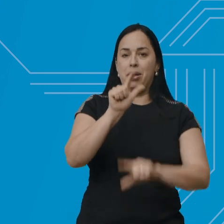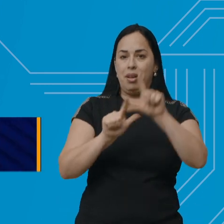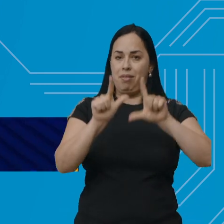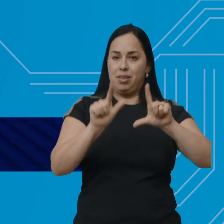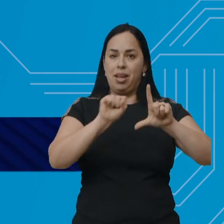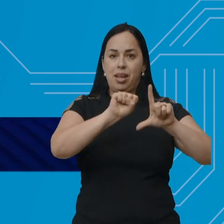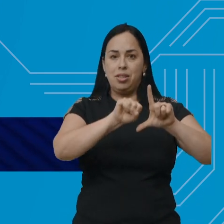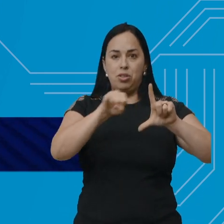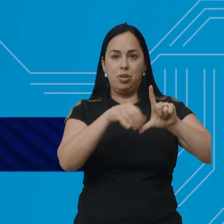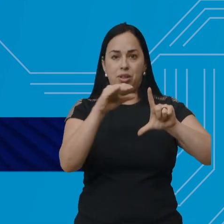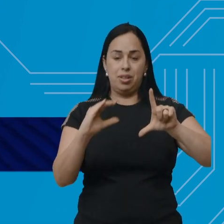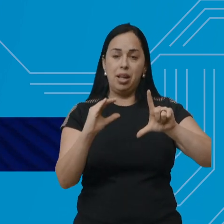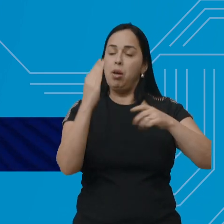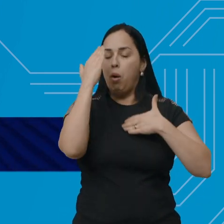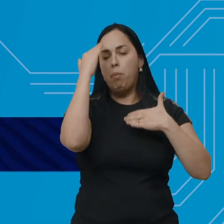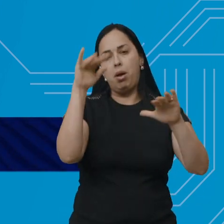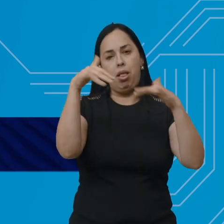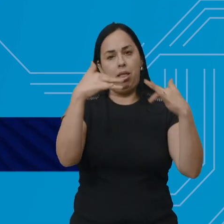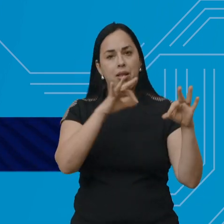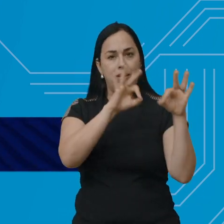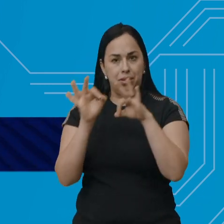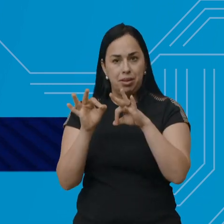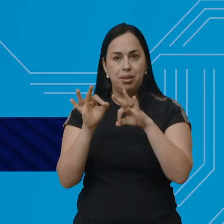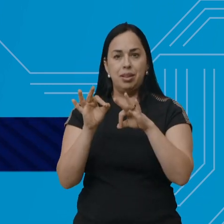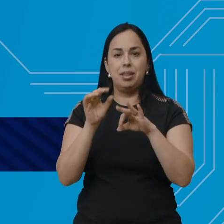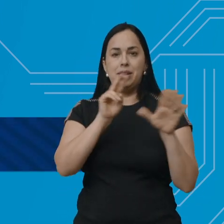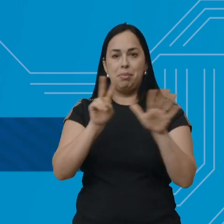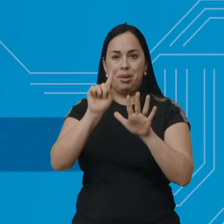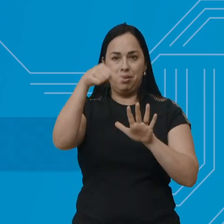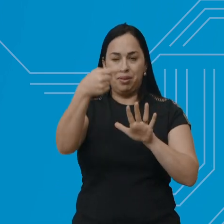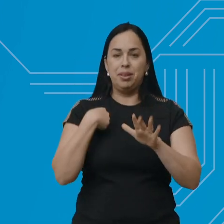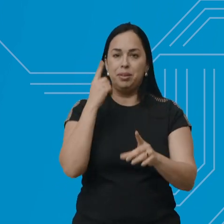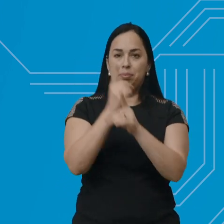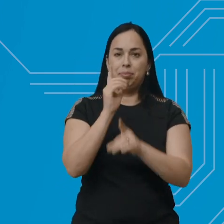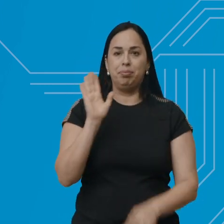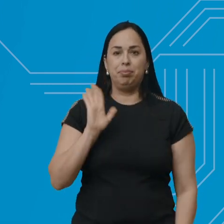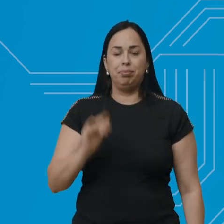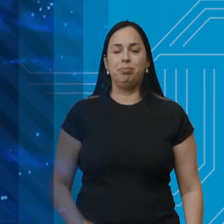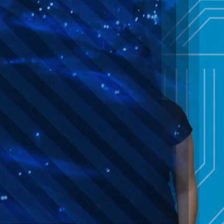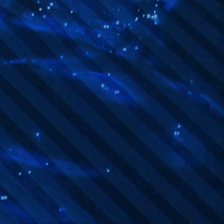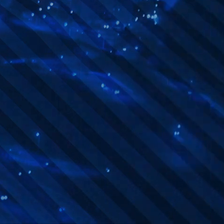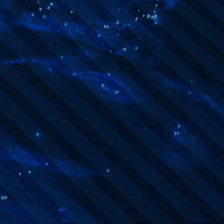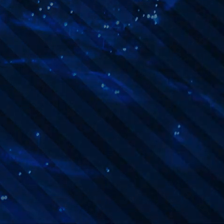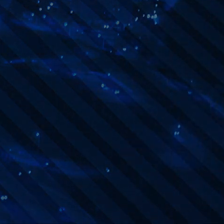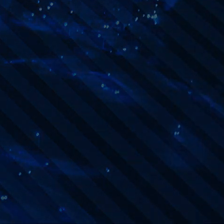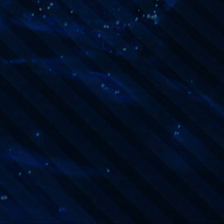@TV Câmara SJC. Obrigada pela companhia. Até semana que vem.